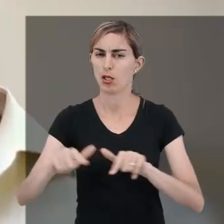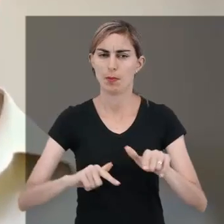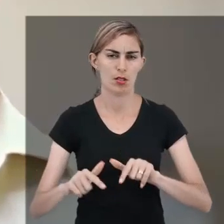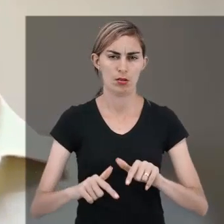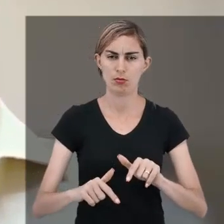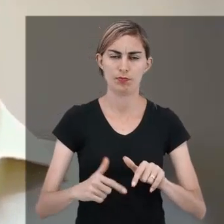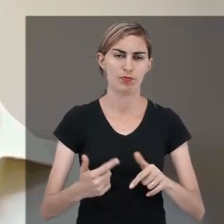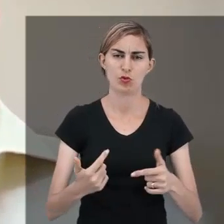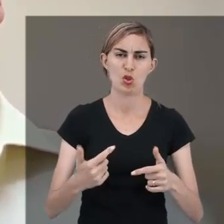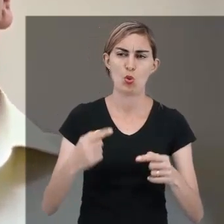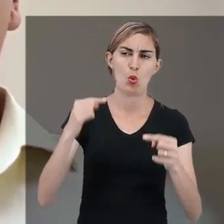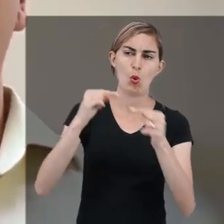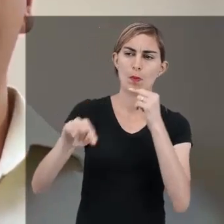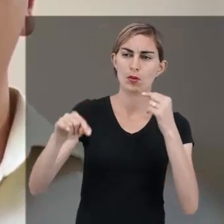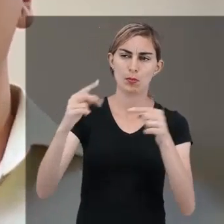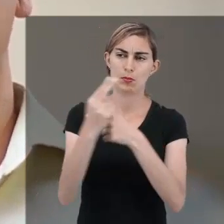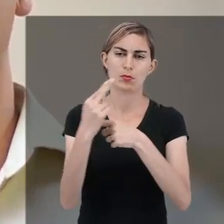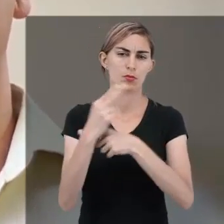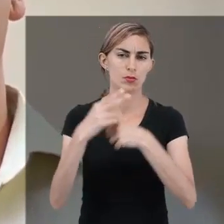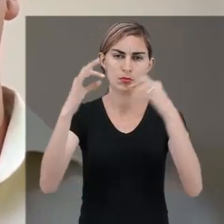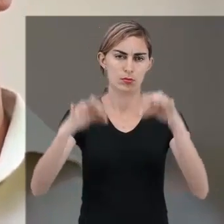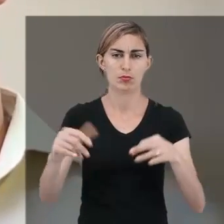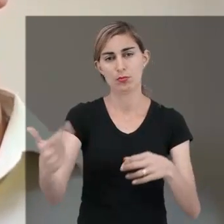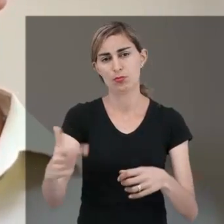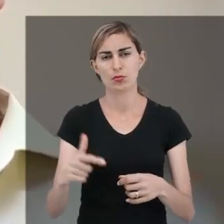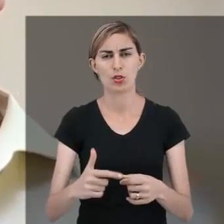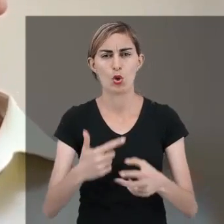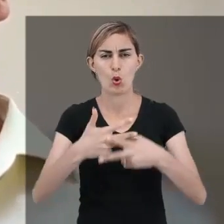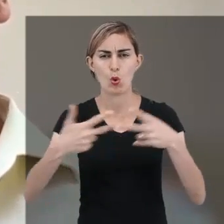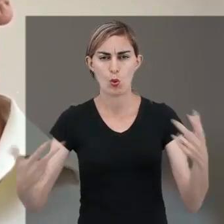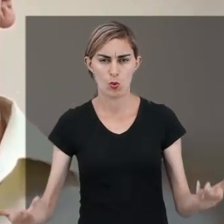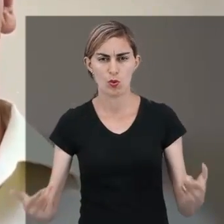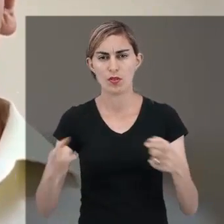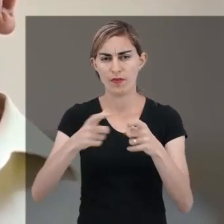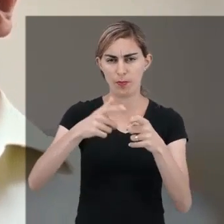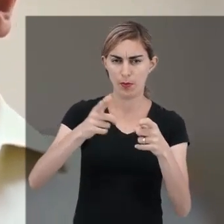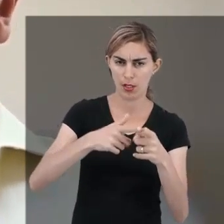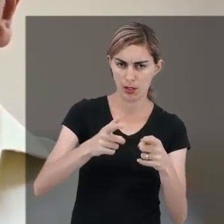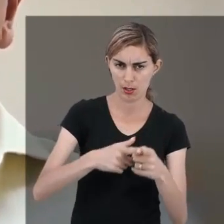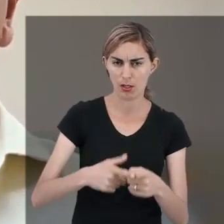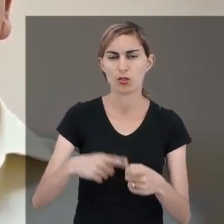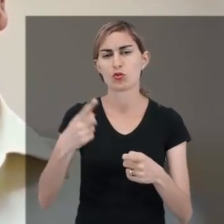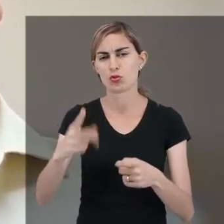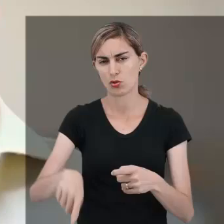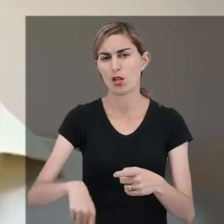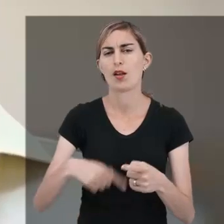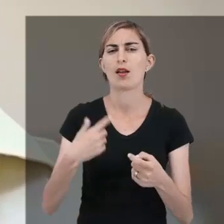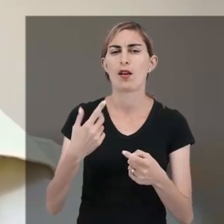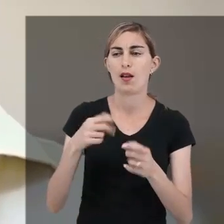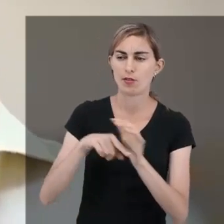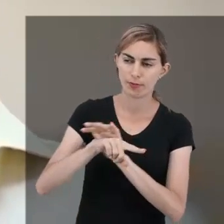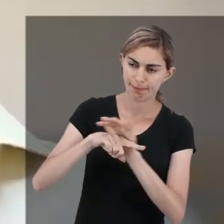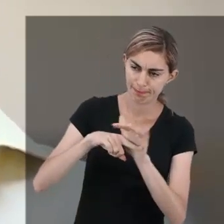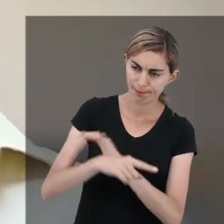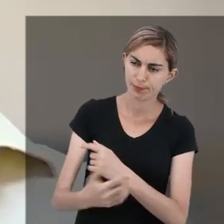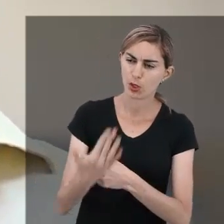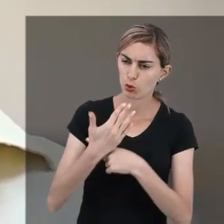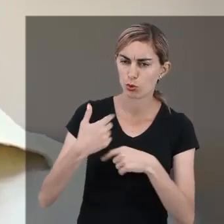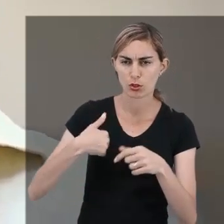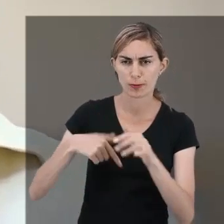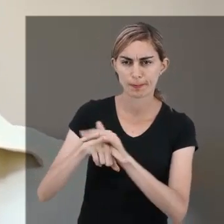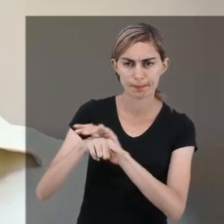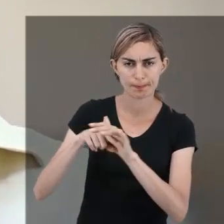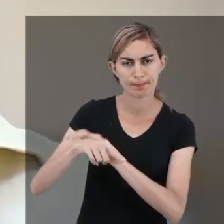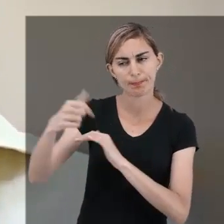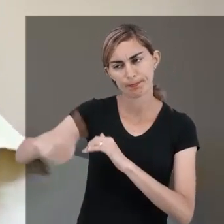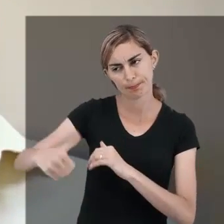determinou a proteção adequada. Então o nexo causal, que é feito pelo médico do trabalho, já é uma forma da gente avaliar. Outra forma